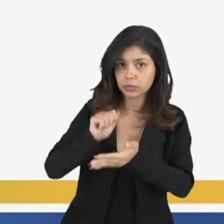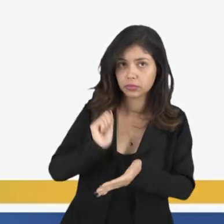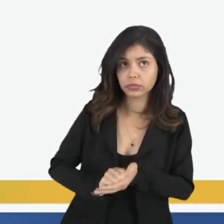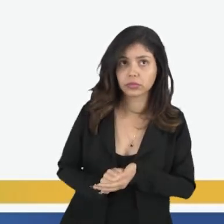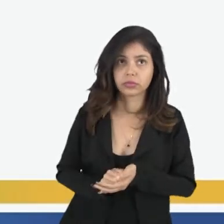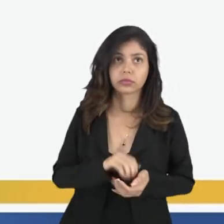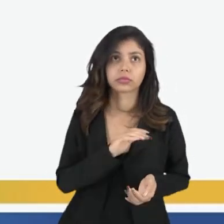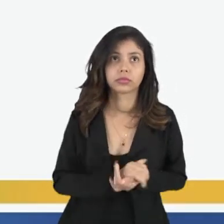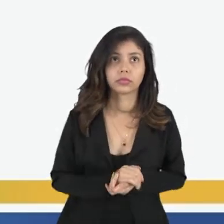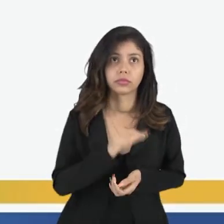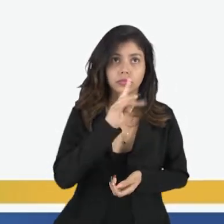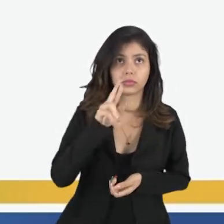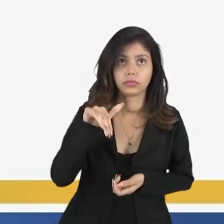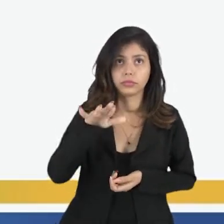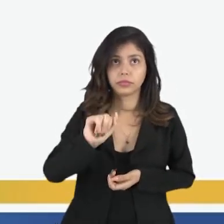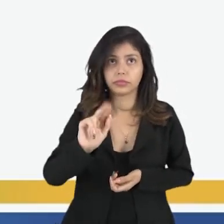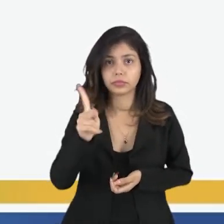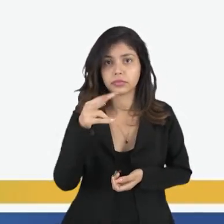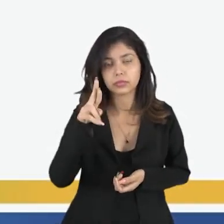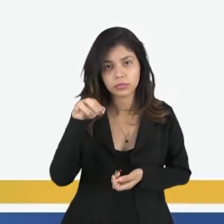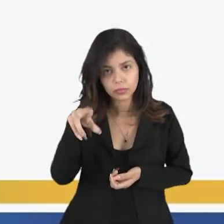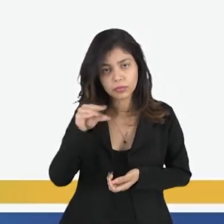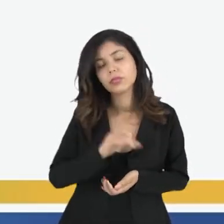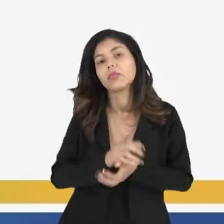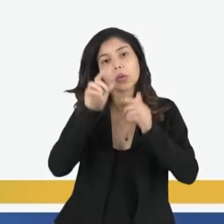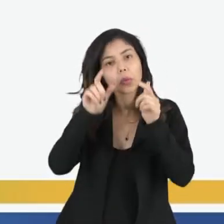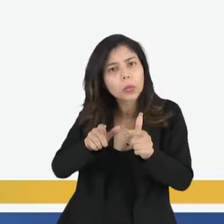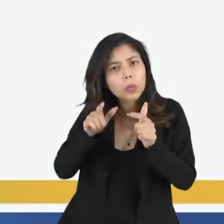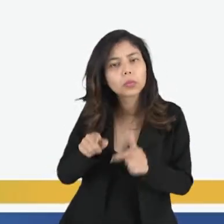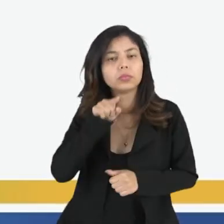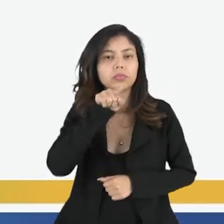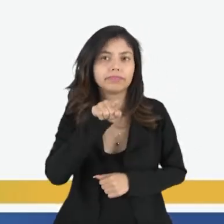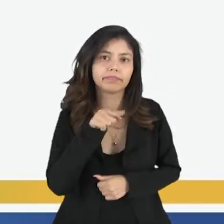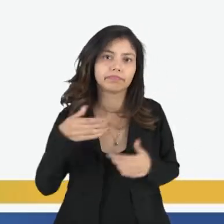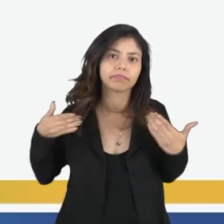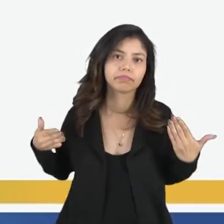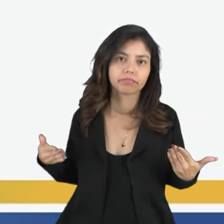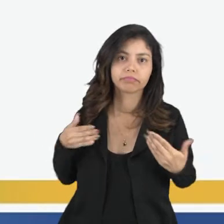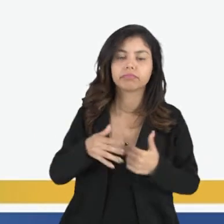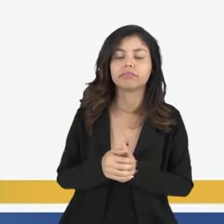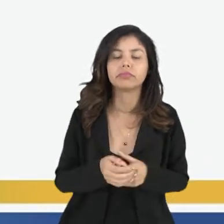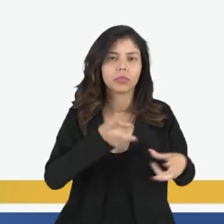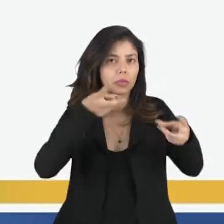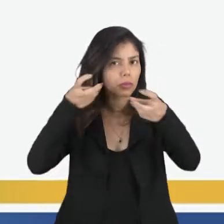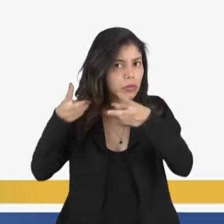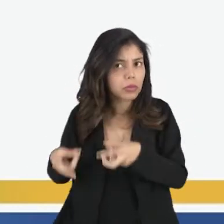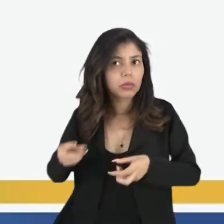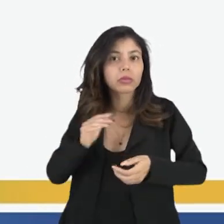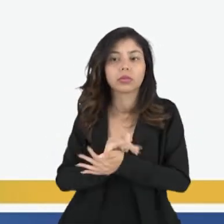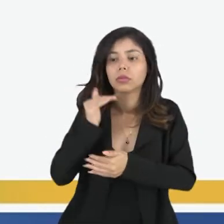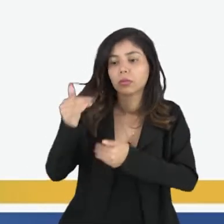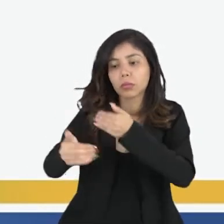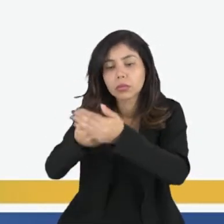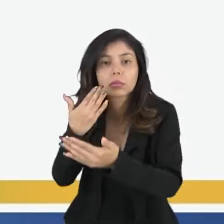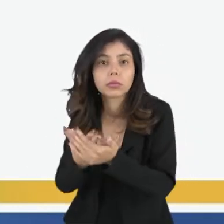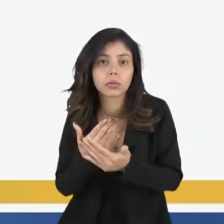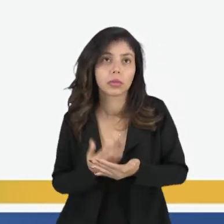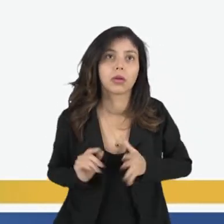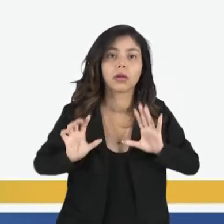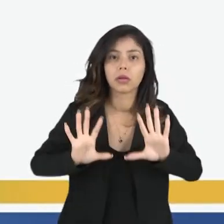na história é a turbina de Heron, onde vocês vão perceber ao longo do